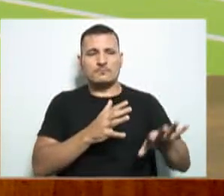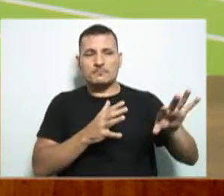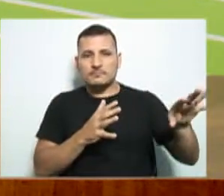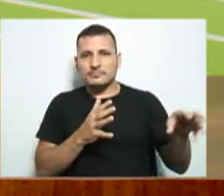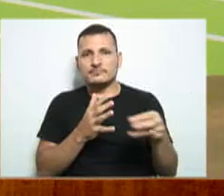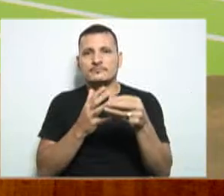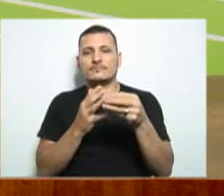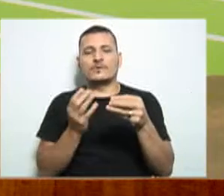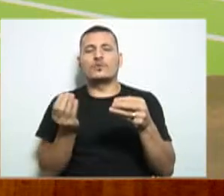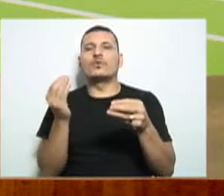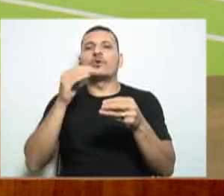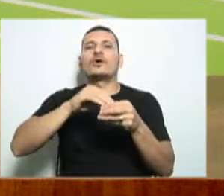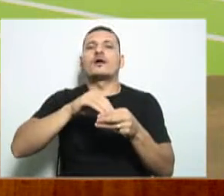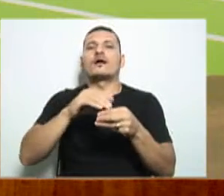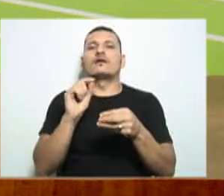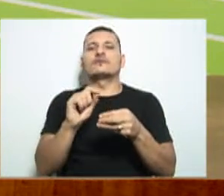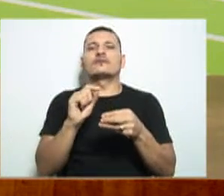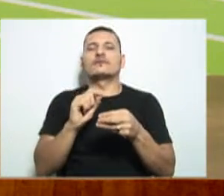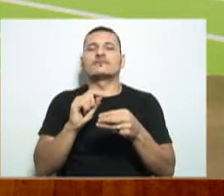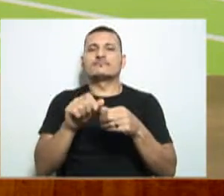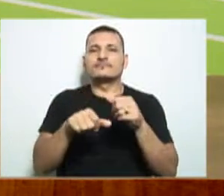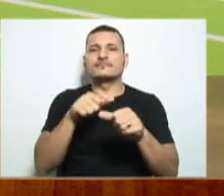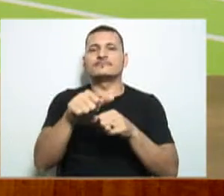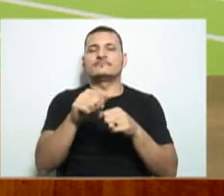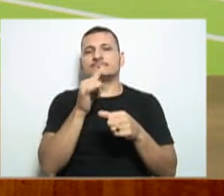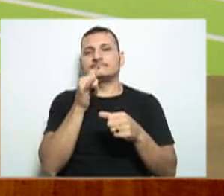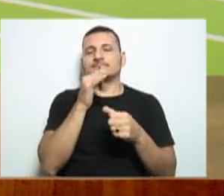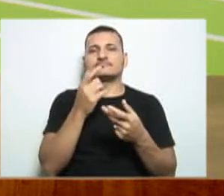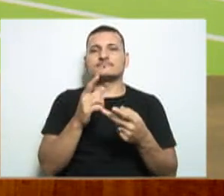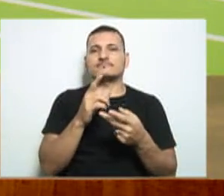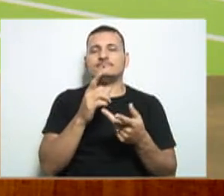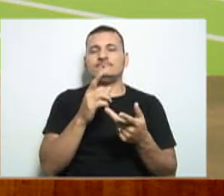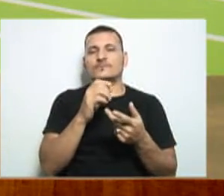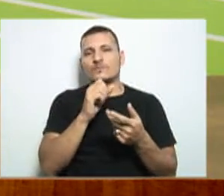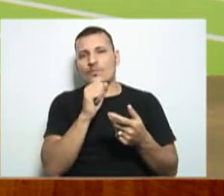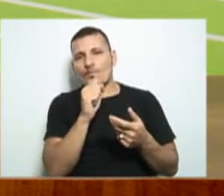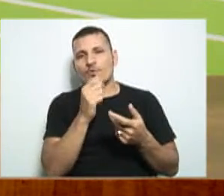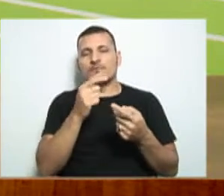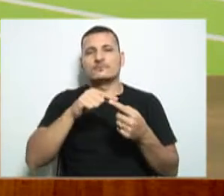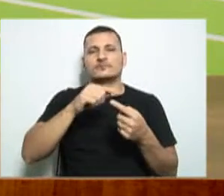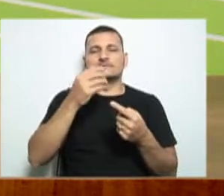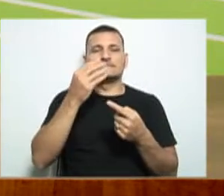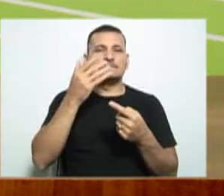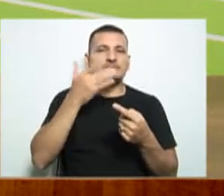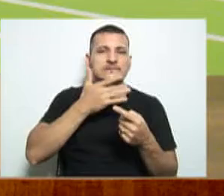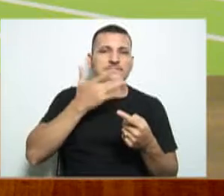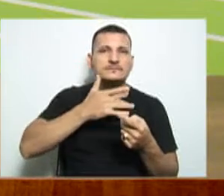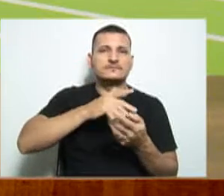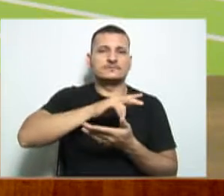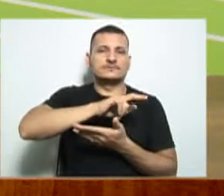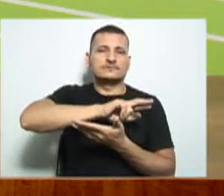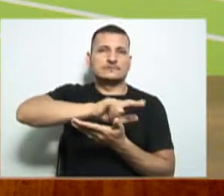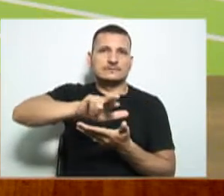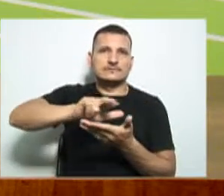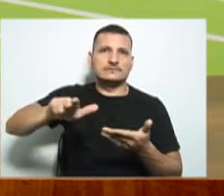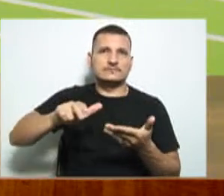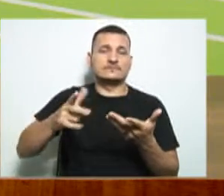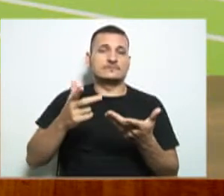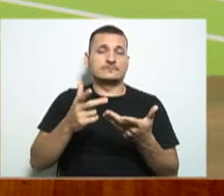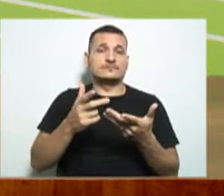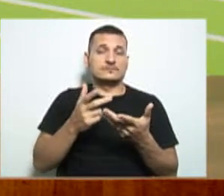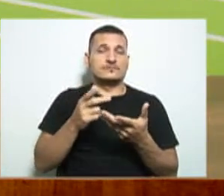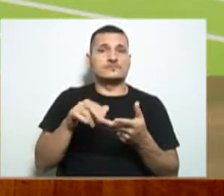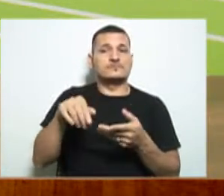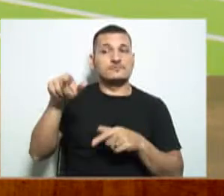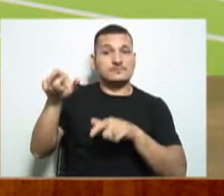colocar um plus a mais, tipo o din-din gourmet, que vem com Nutella, que vem com outros sabores diferenciados, e atender